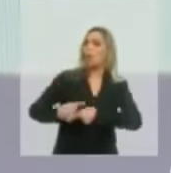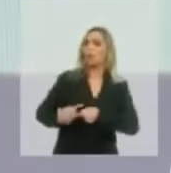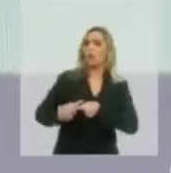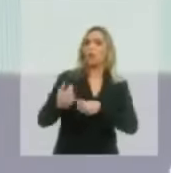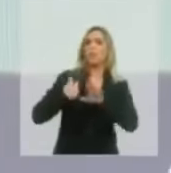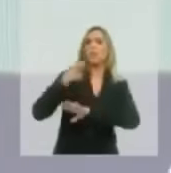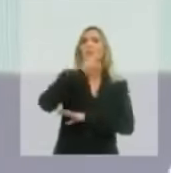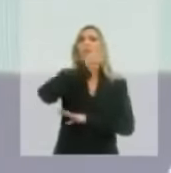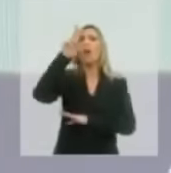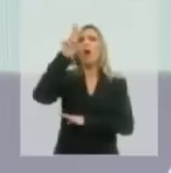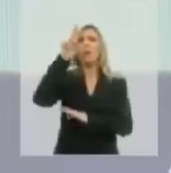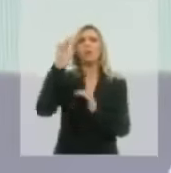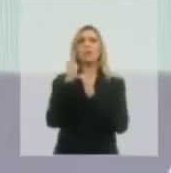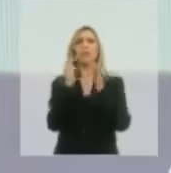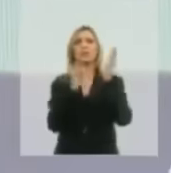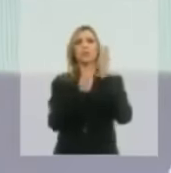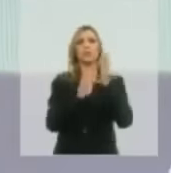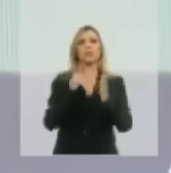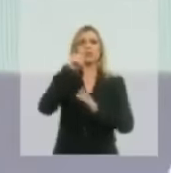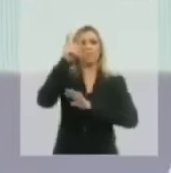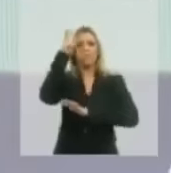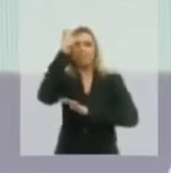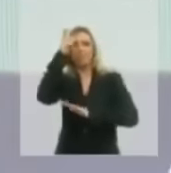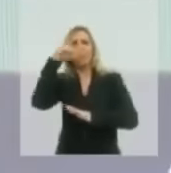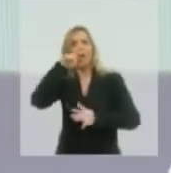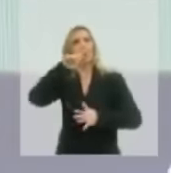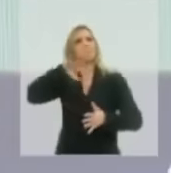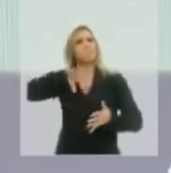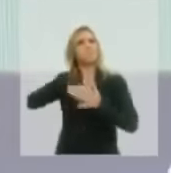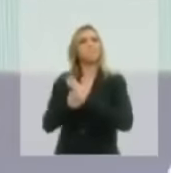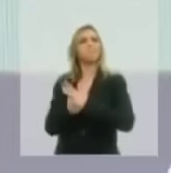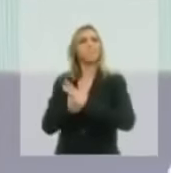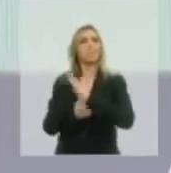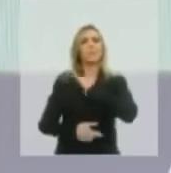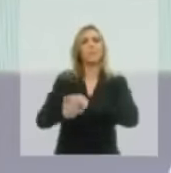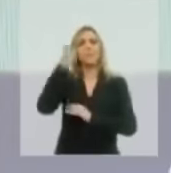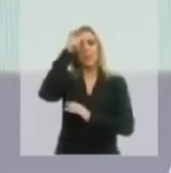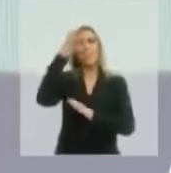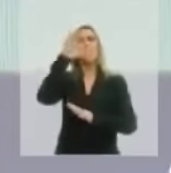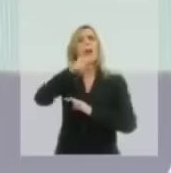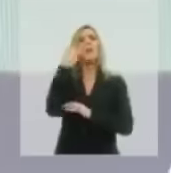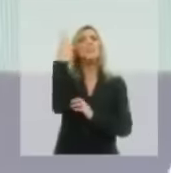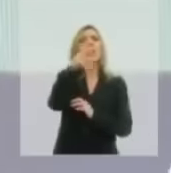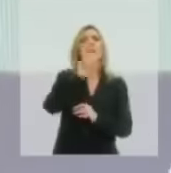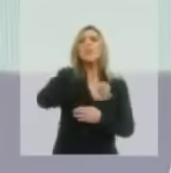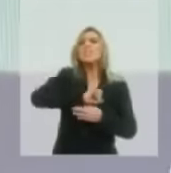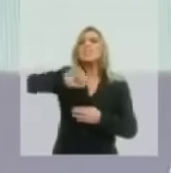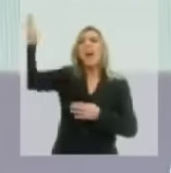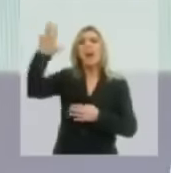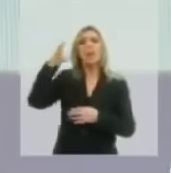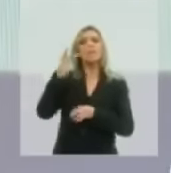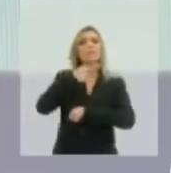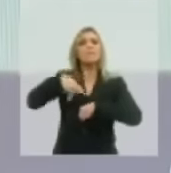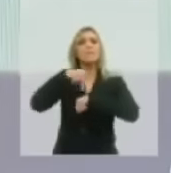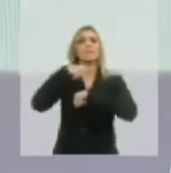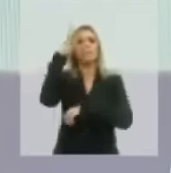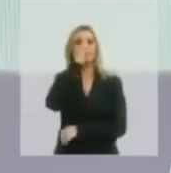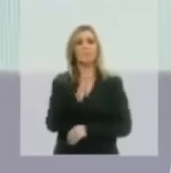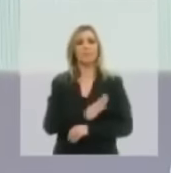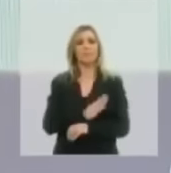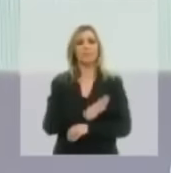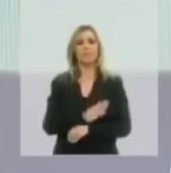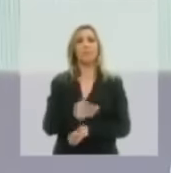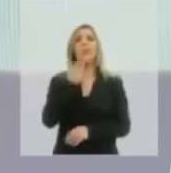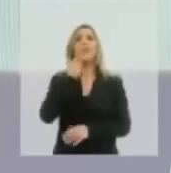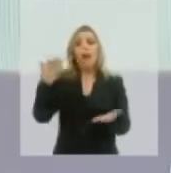jesus arrependo toda a fúria de satanás quanto à nação brasileira satanás pega tudo o que é seu e saiam da nação brasileira e eu falo aqui que